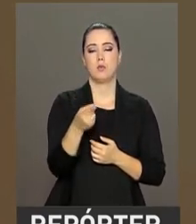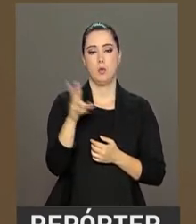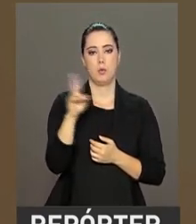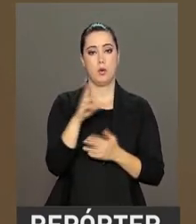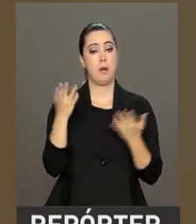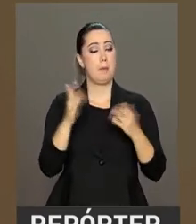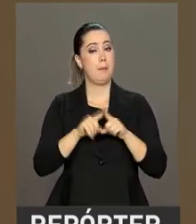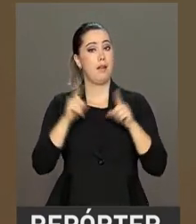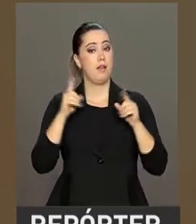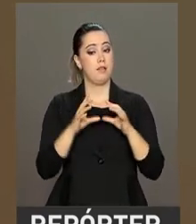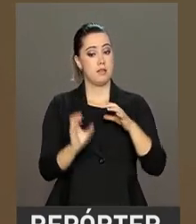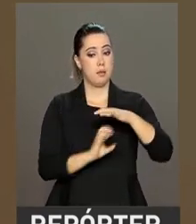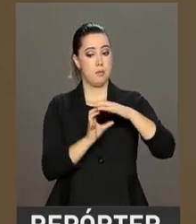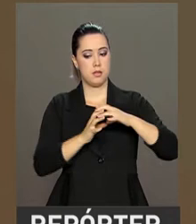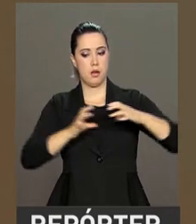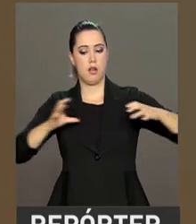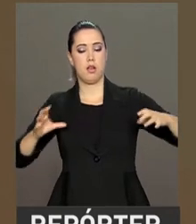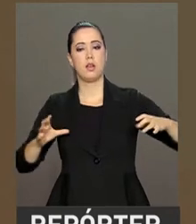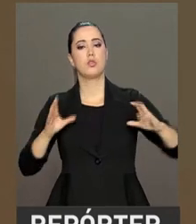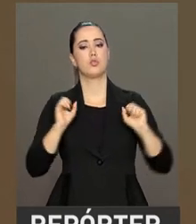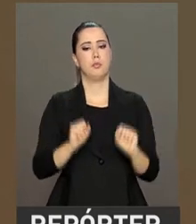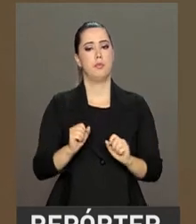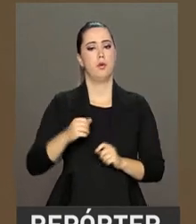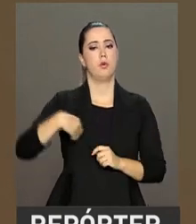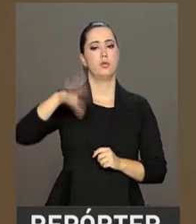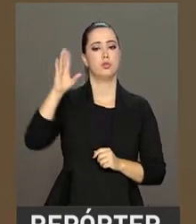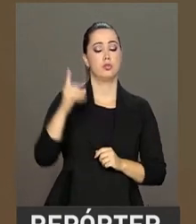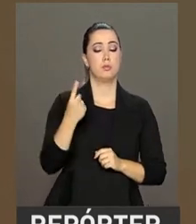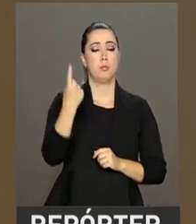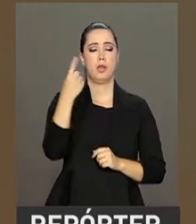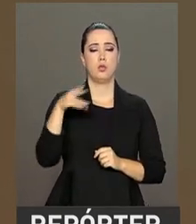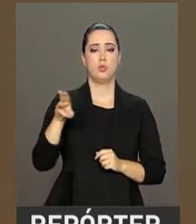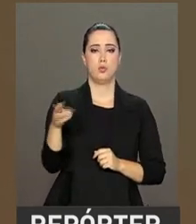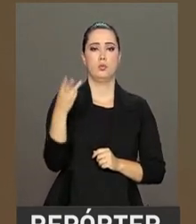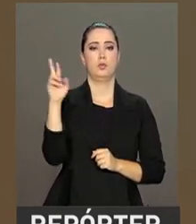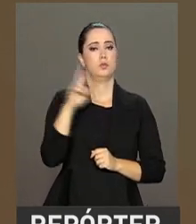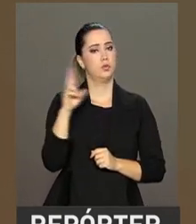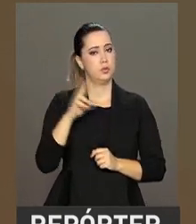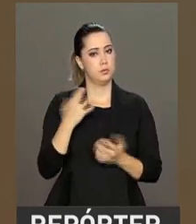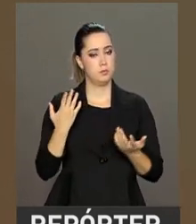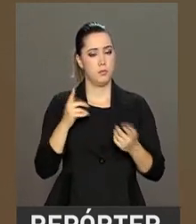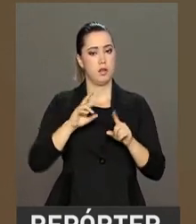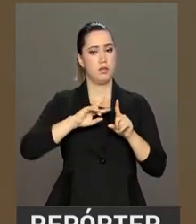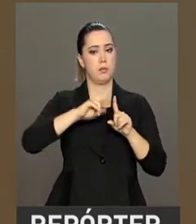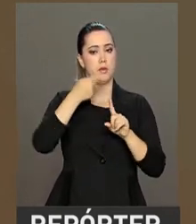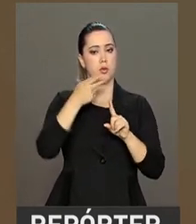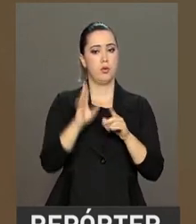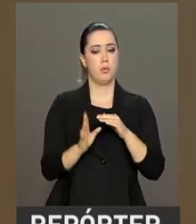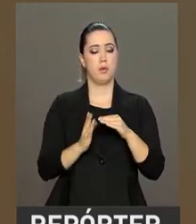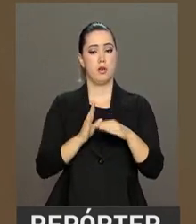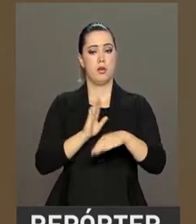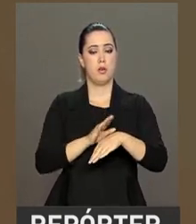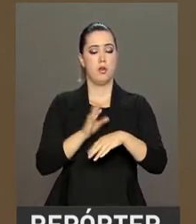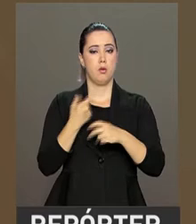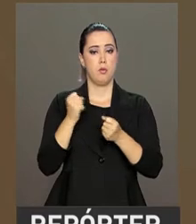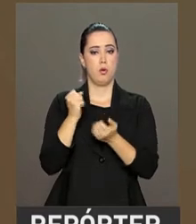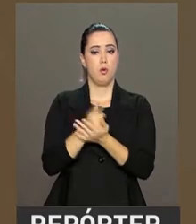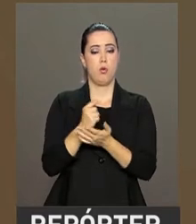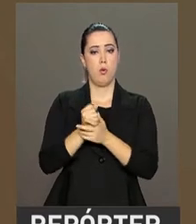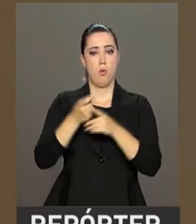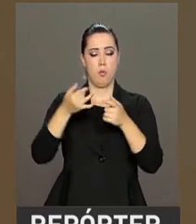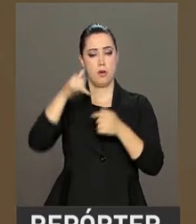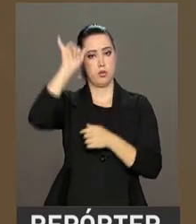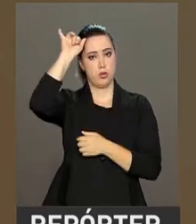e duzentos mil reais para empreendimentos de maior porte também vai dobrar o limite para a compra de gado